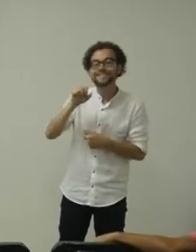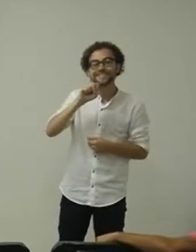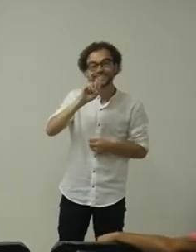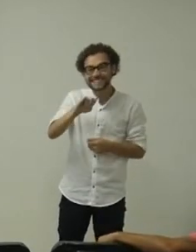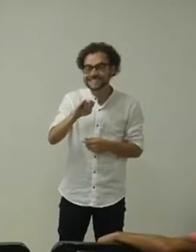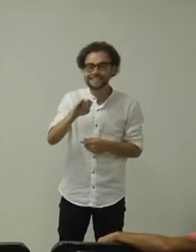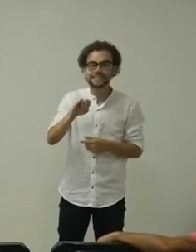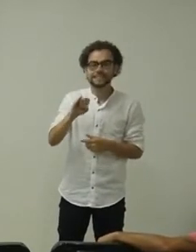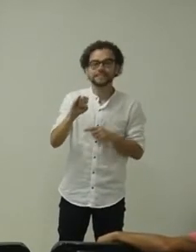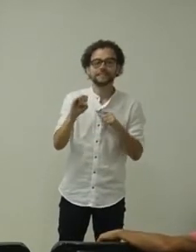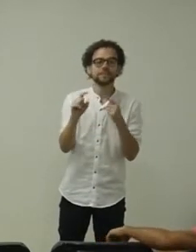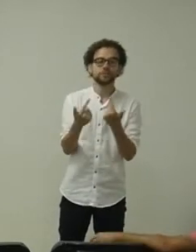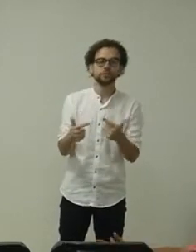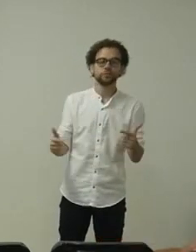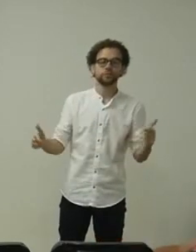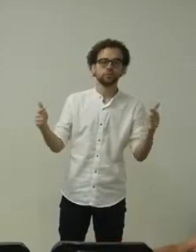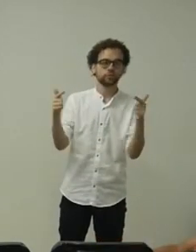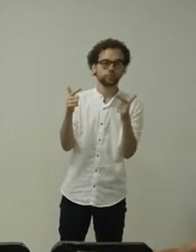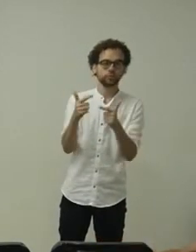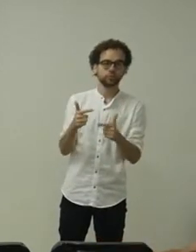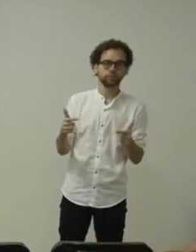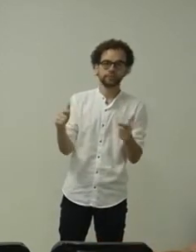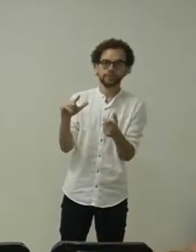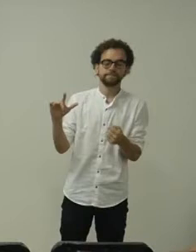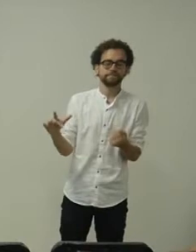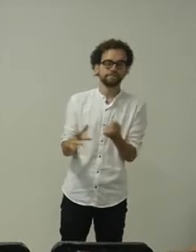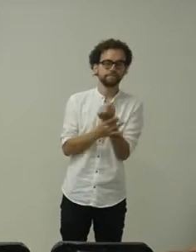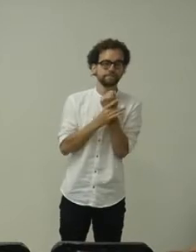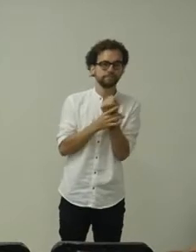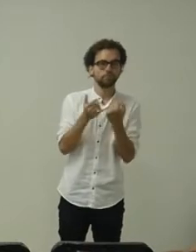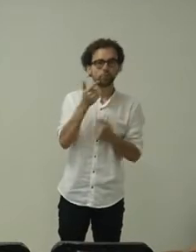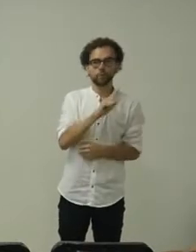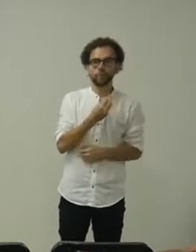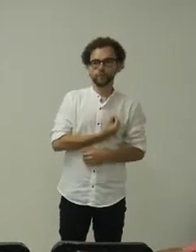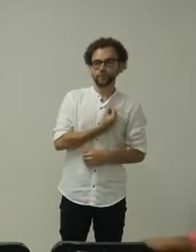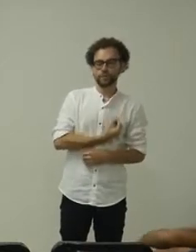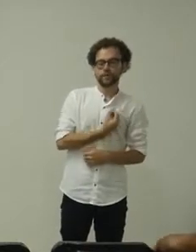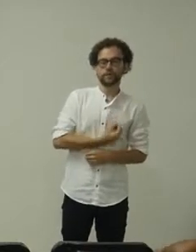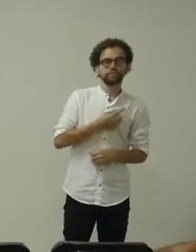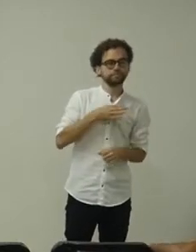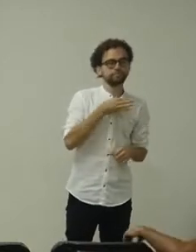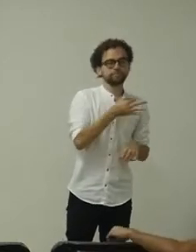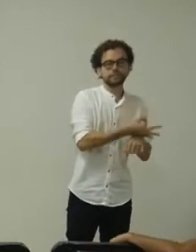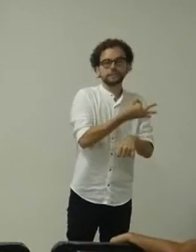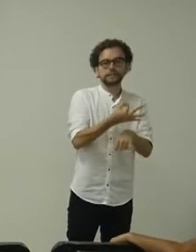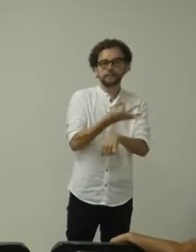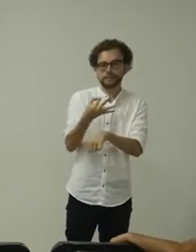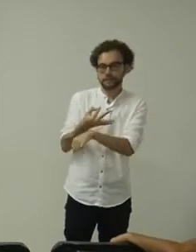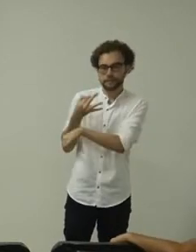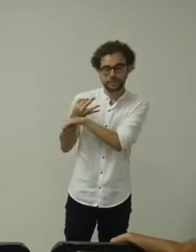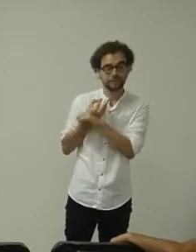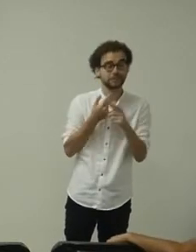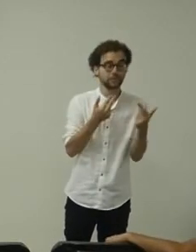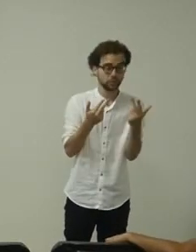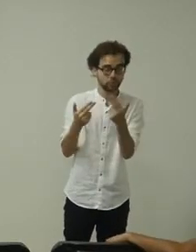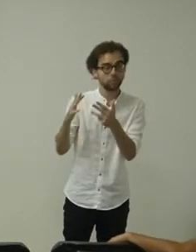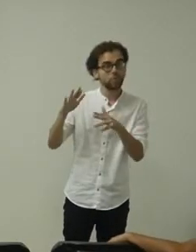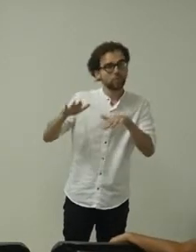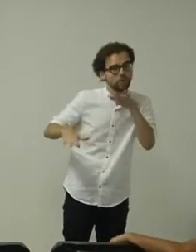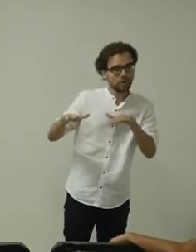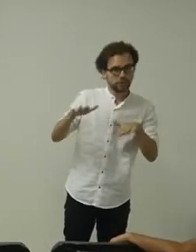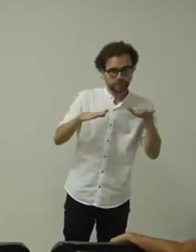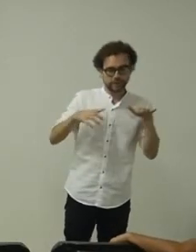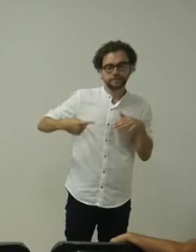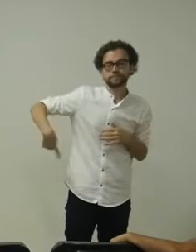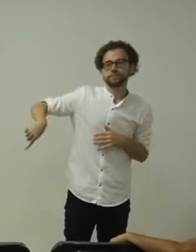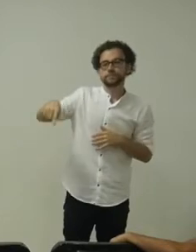não encontrássemos subterfúgios, né, para sobreviver a tudo isso? assim como em determinados momentos